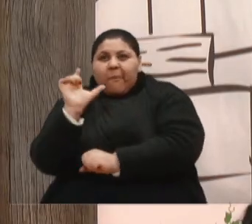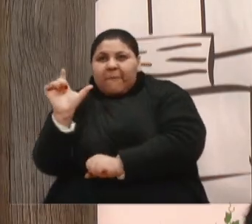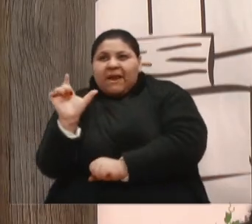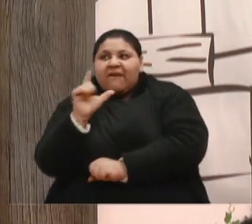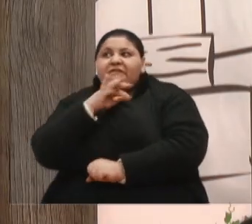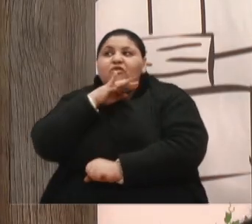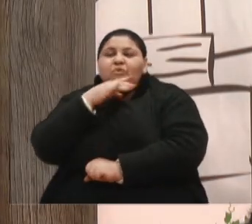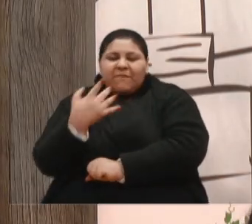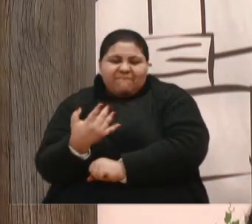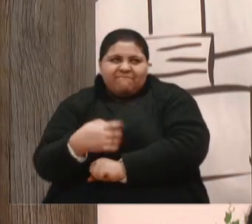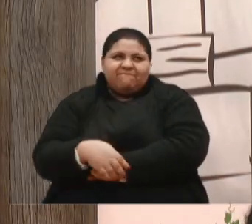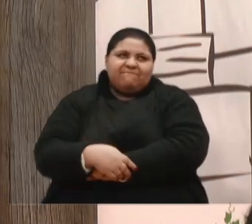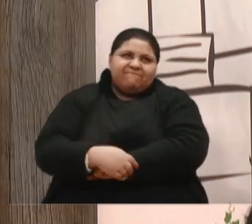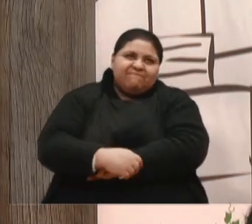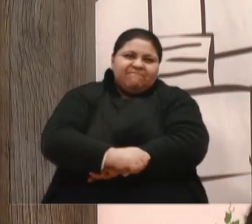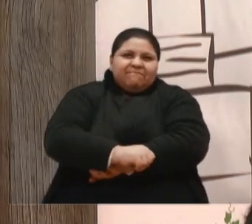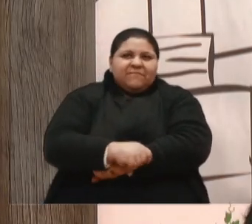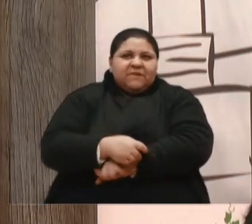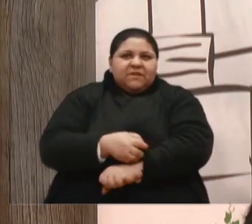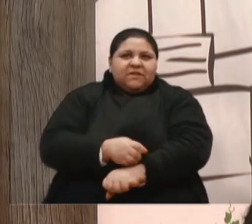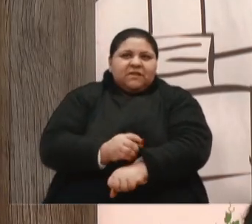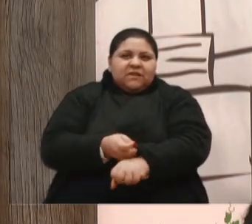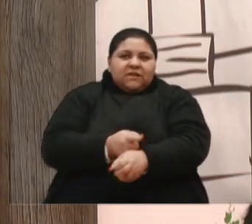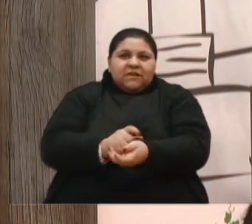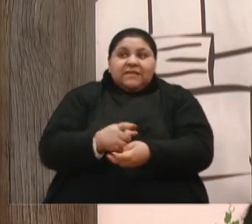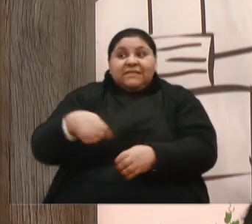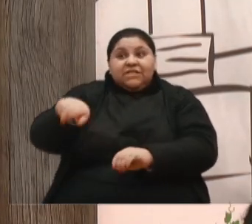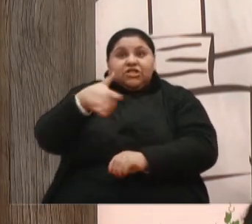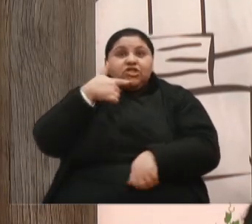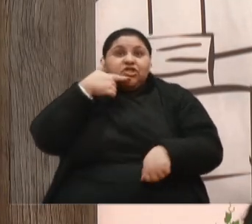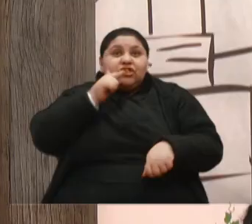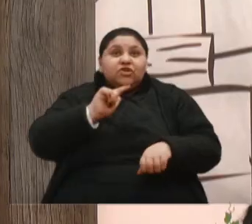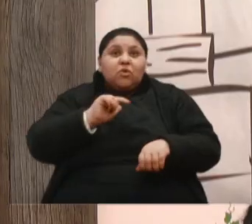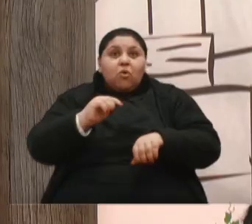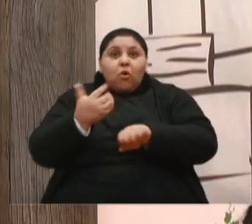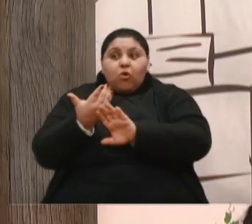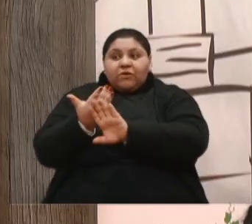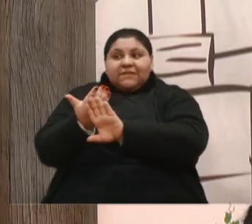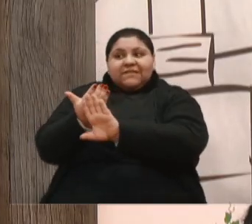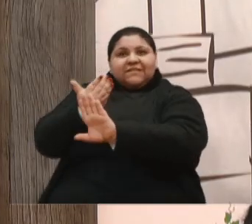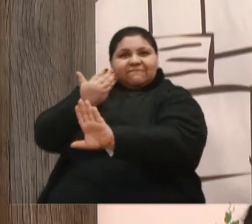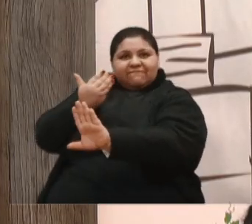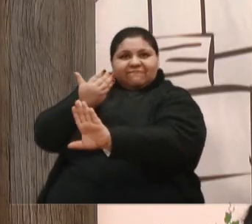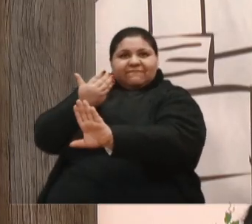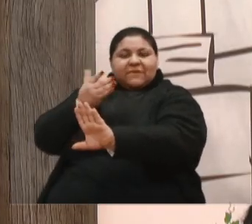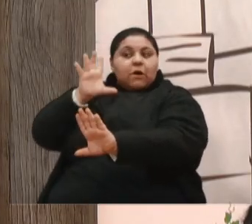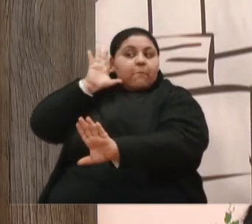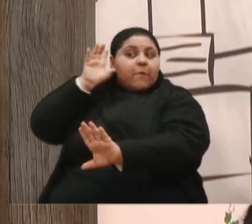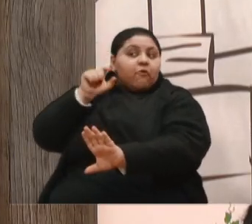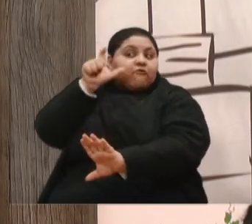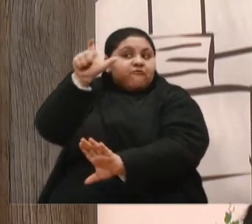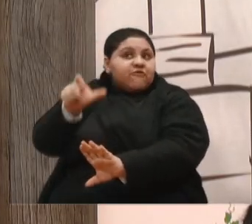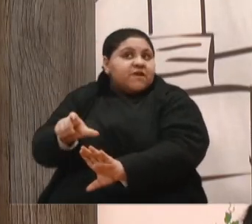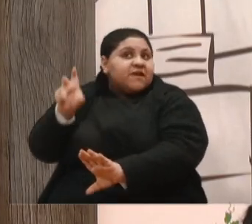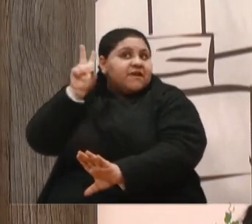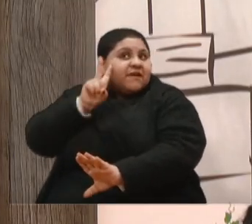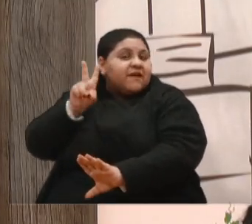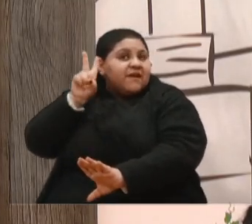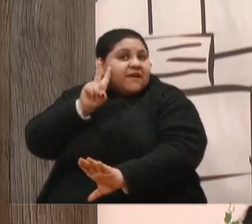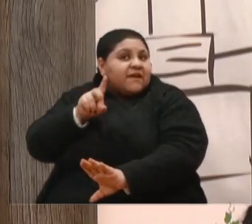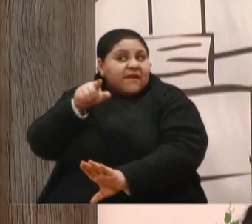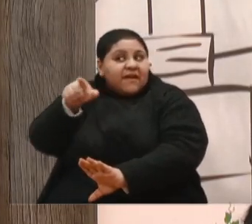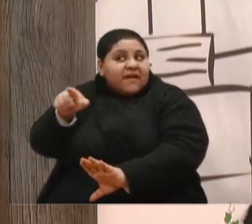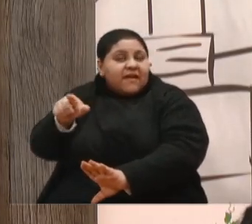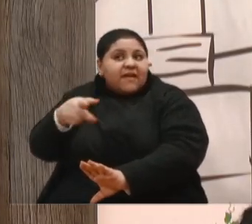compreende, o ajudar é uma palavra ruim, mas se a gente não consegue se distanciar disso para ouvir a história